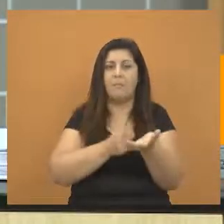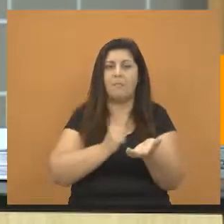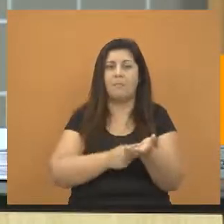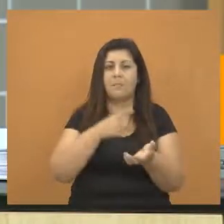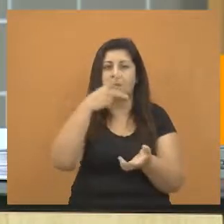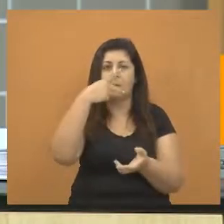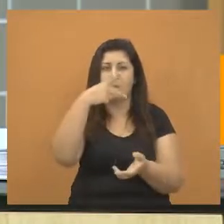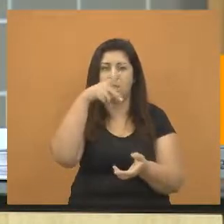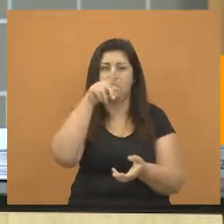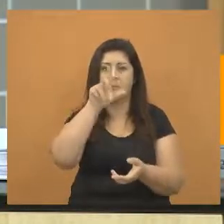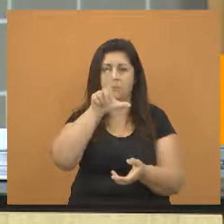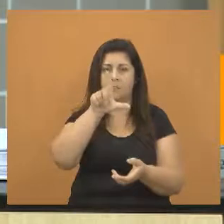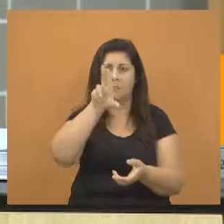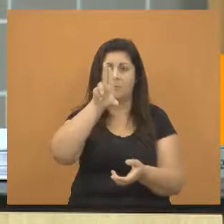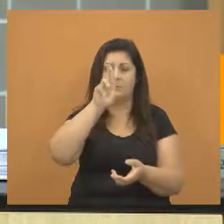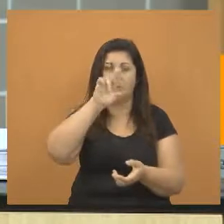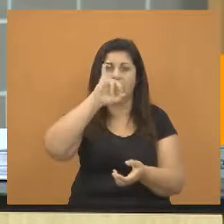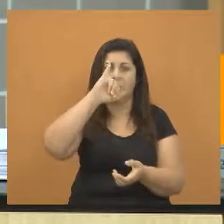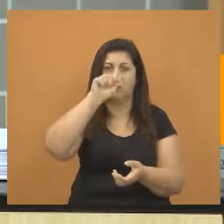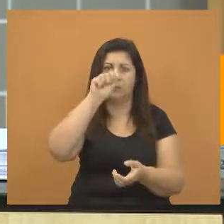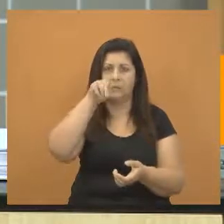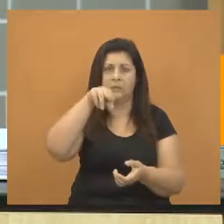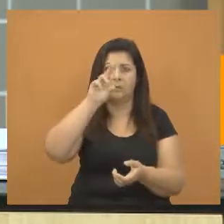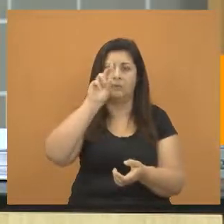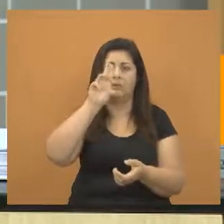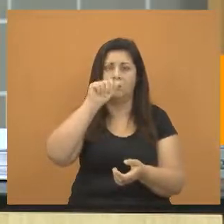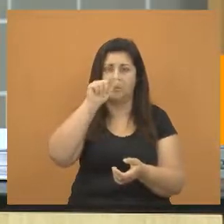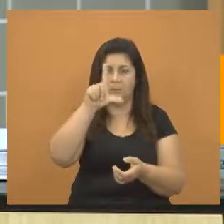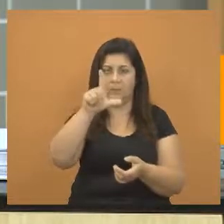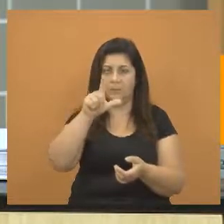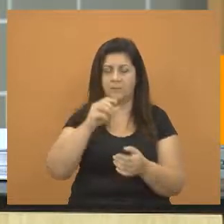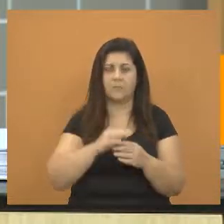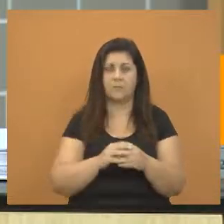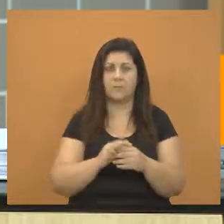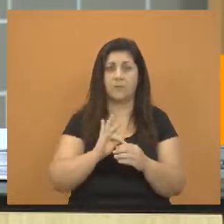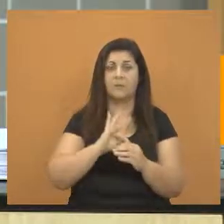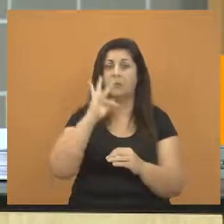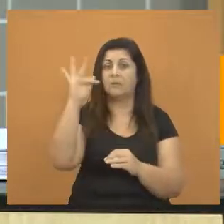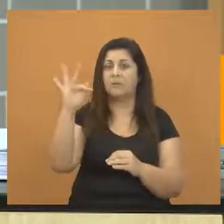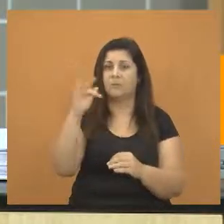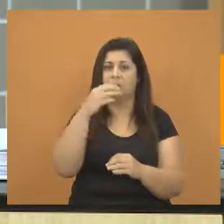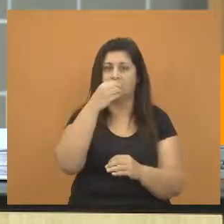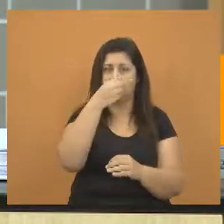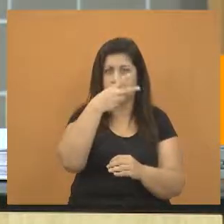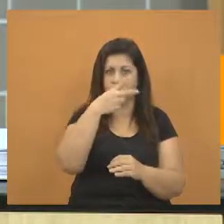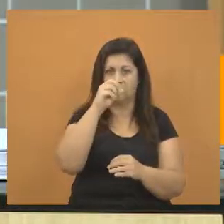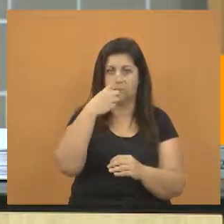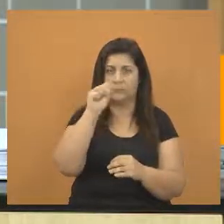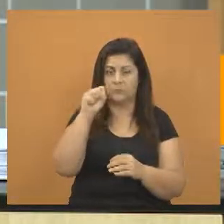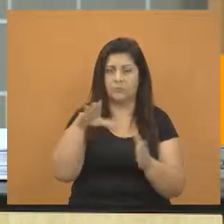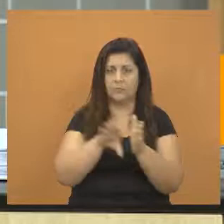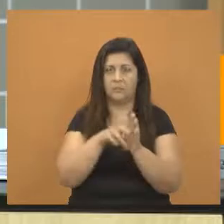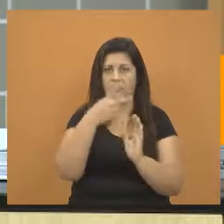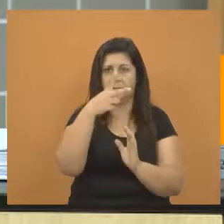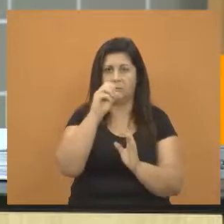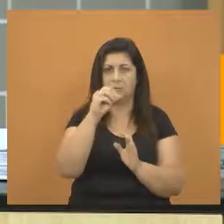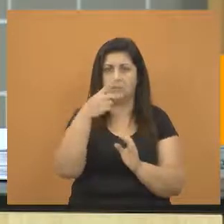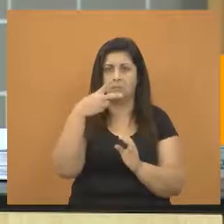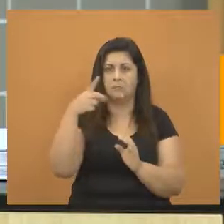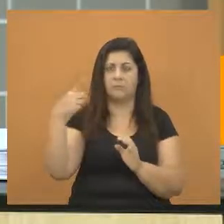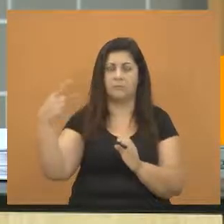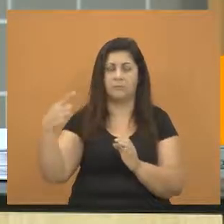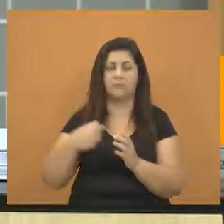município de Jacareí para o período de 2018 a 2021. Autoria, prefeito